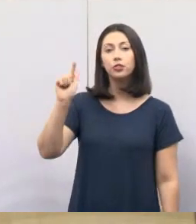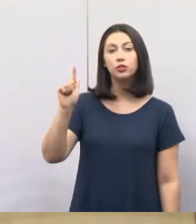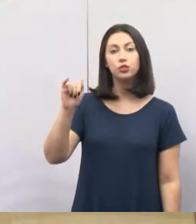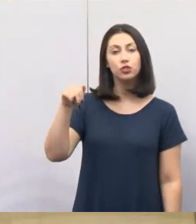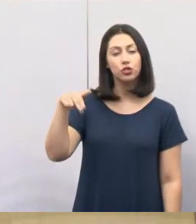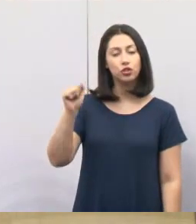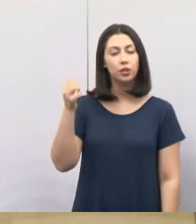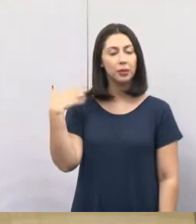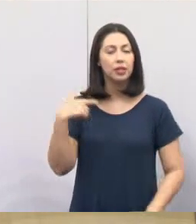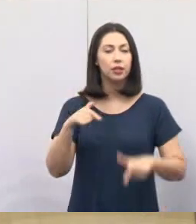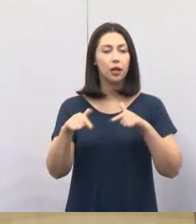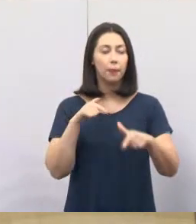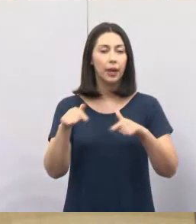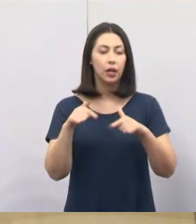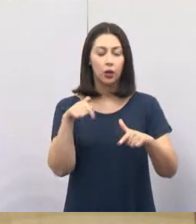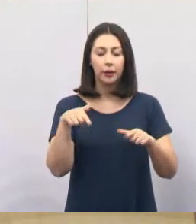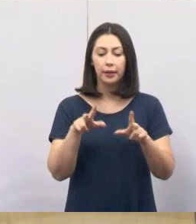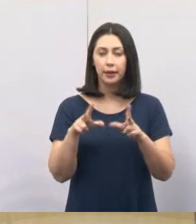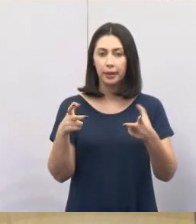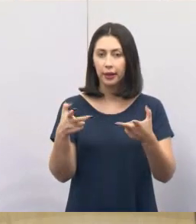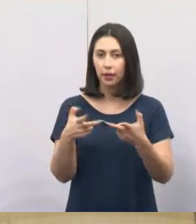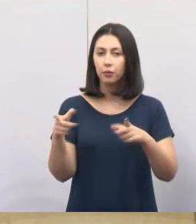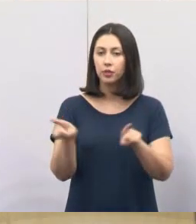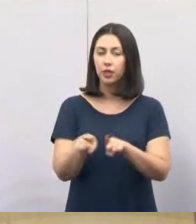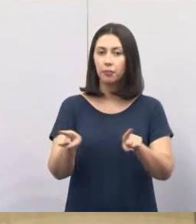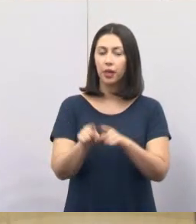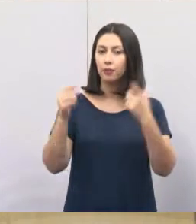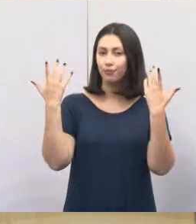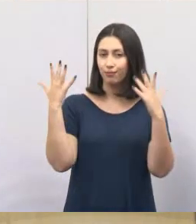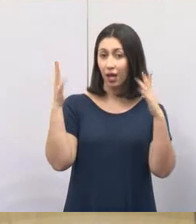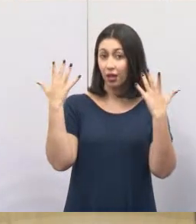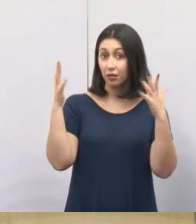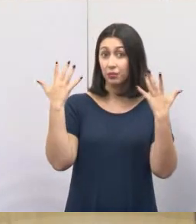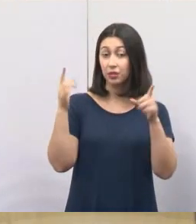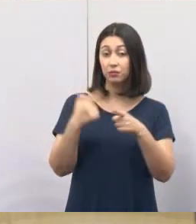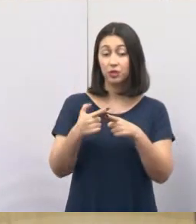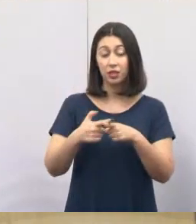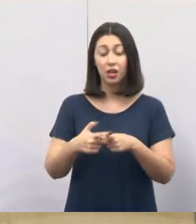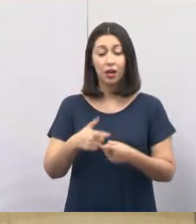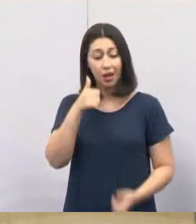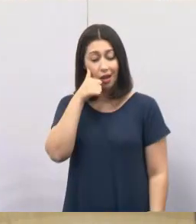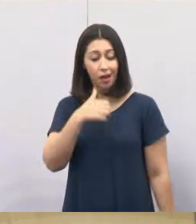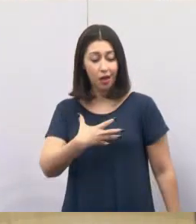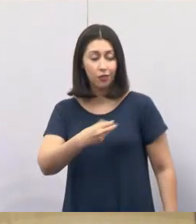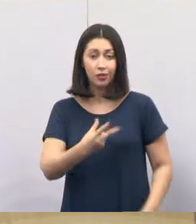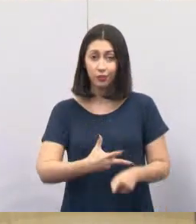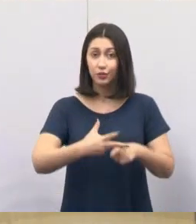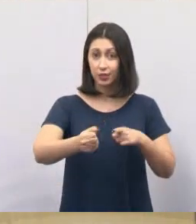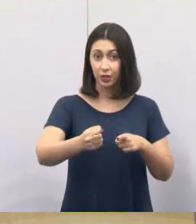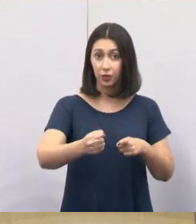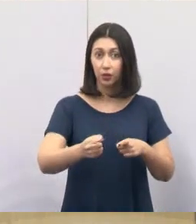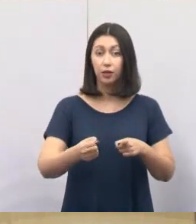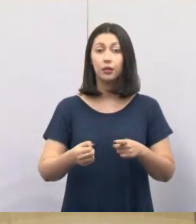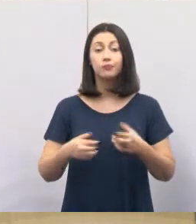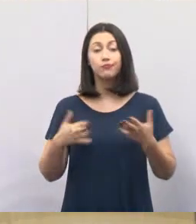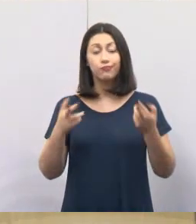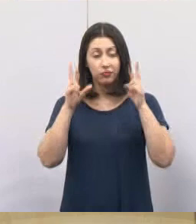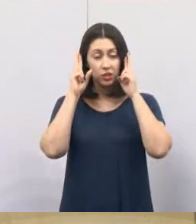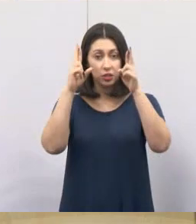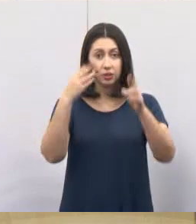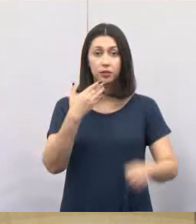Municipal de Jacareí, que também parabenizamos pelo prêmio internacional recebido pela filha. Feitos registros